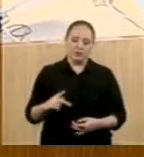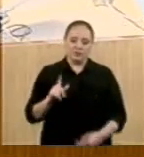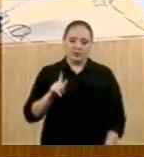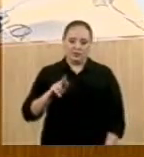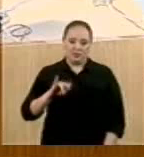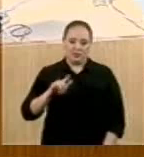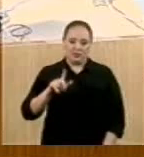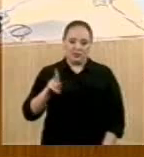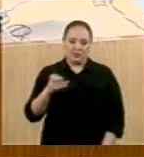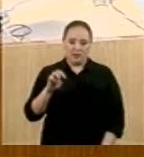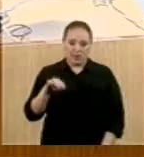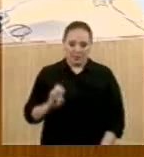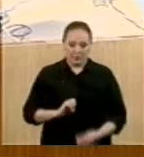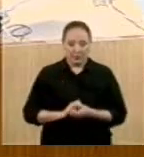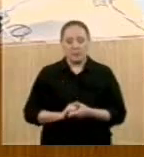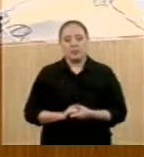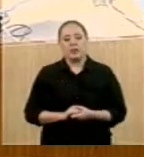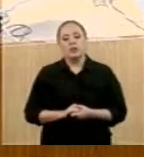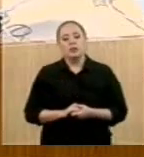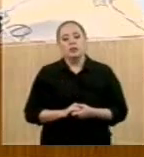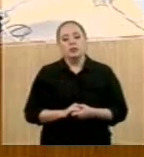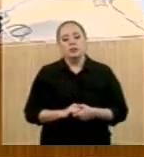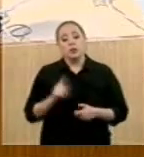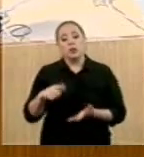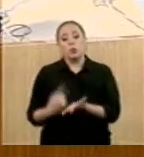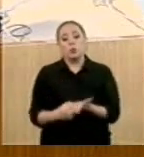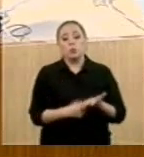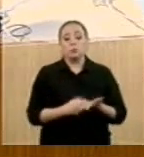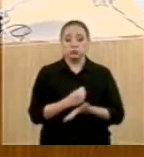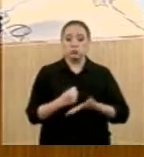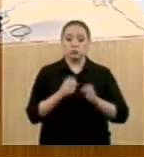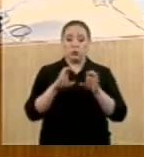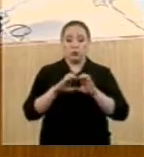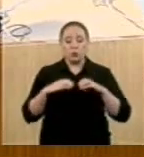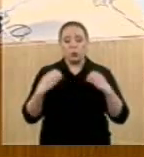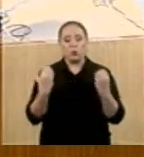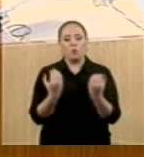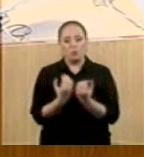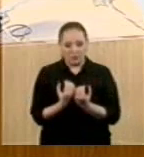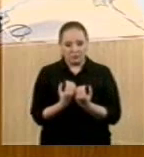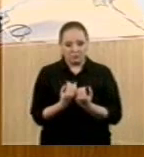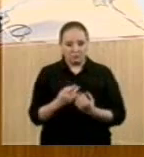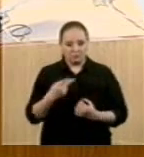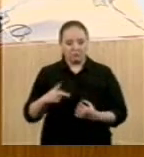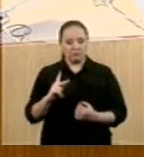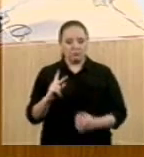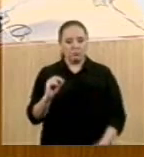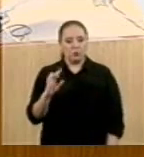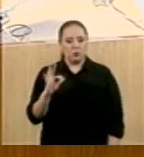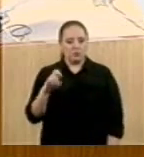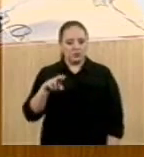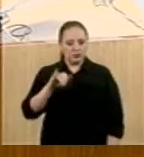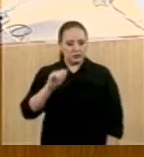Guilherme Scott. Trata-se, portanto, de um compromisso fundamental da comunidade em sua plena